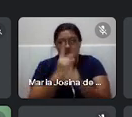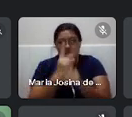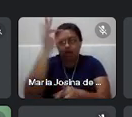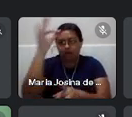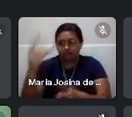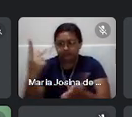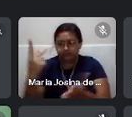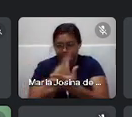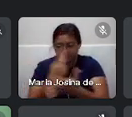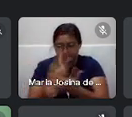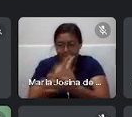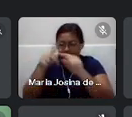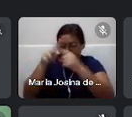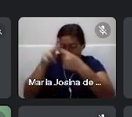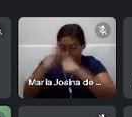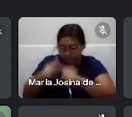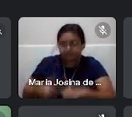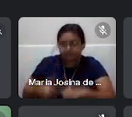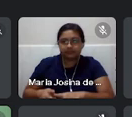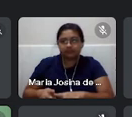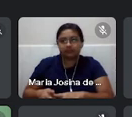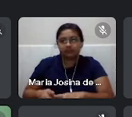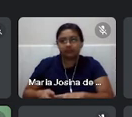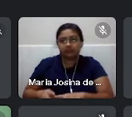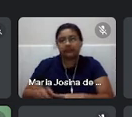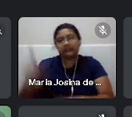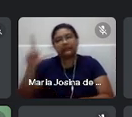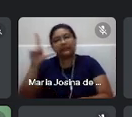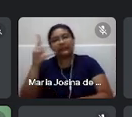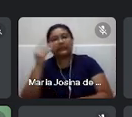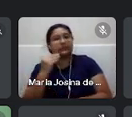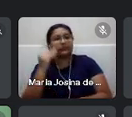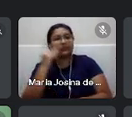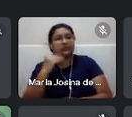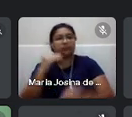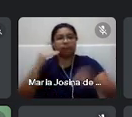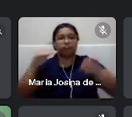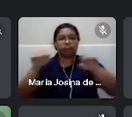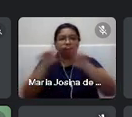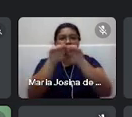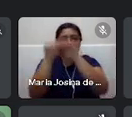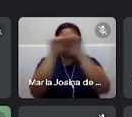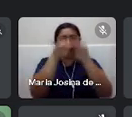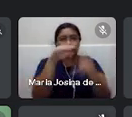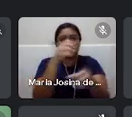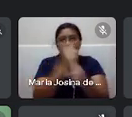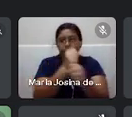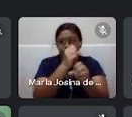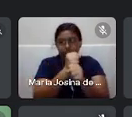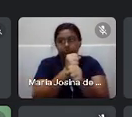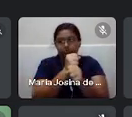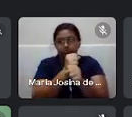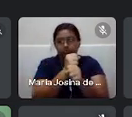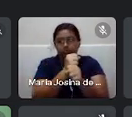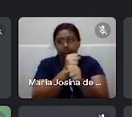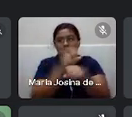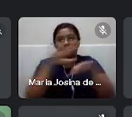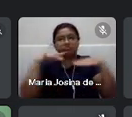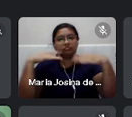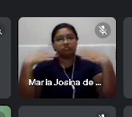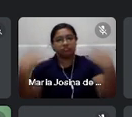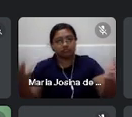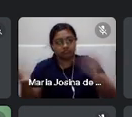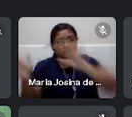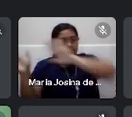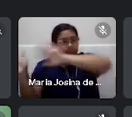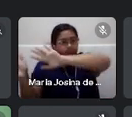correções e procurar equalizar as notas, tá bom? Então, vamos para a nossa